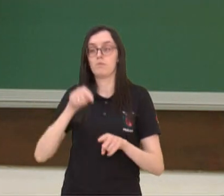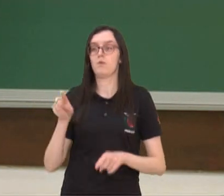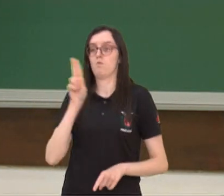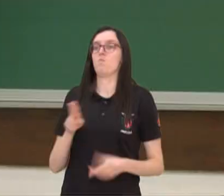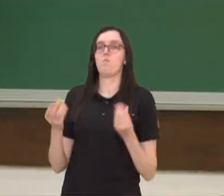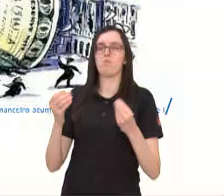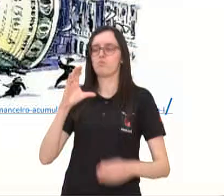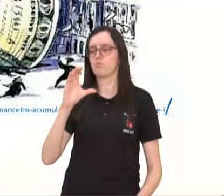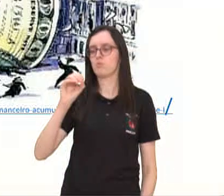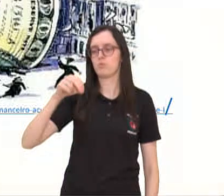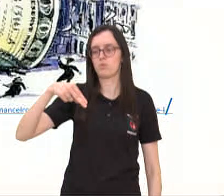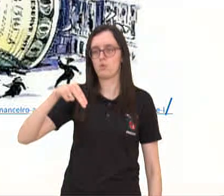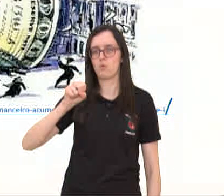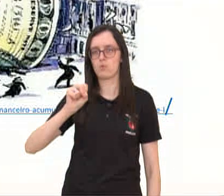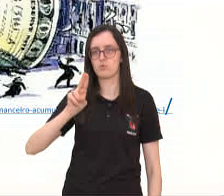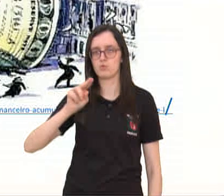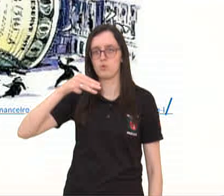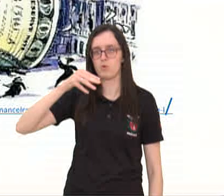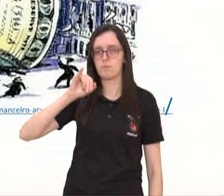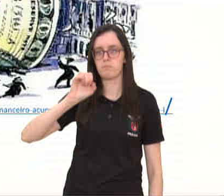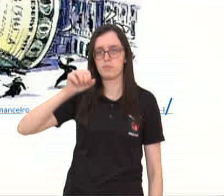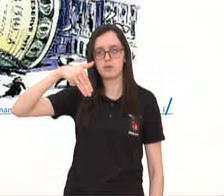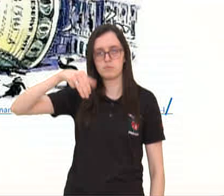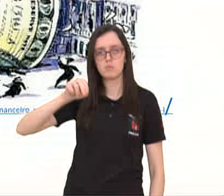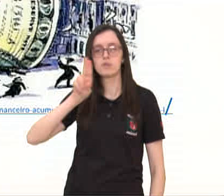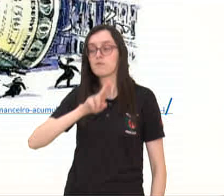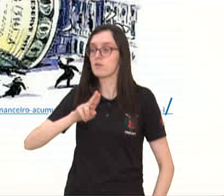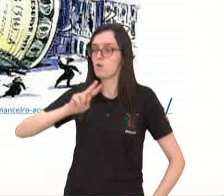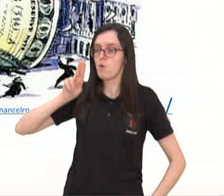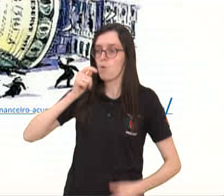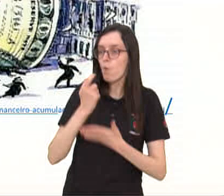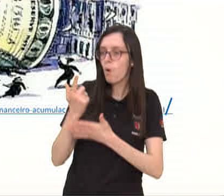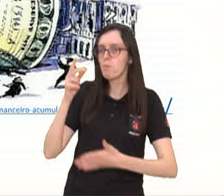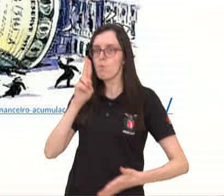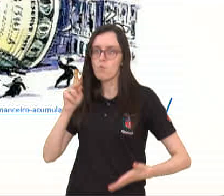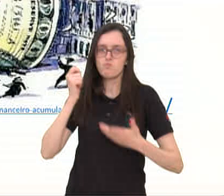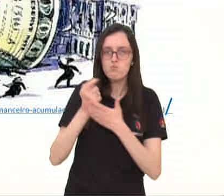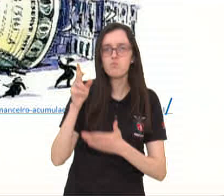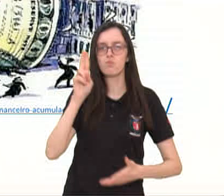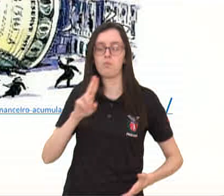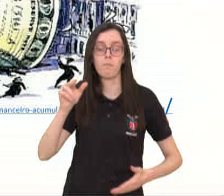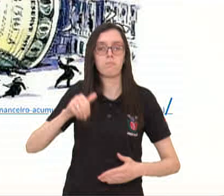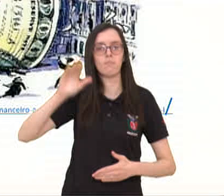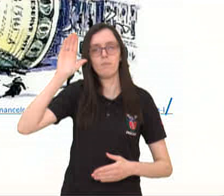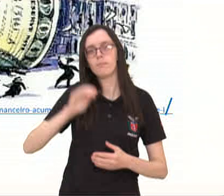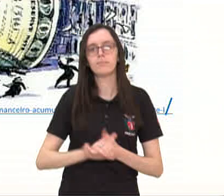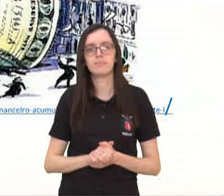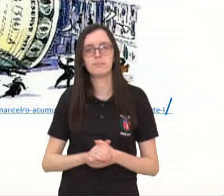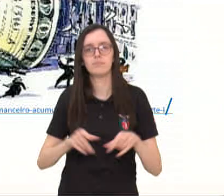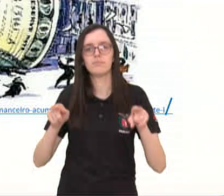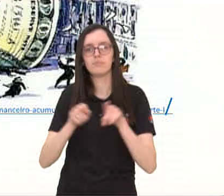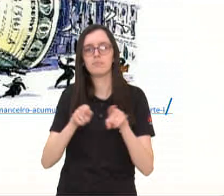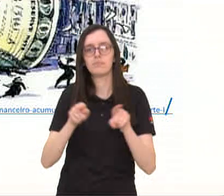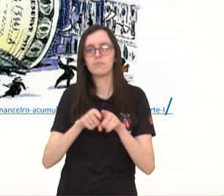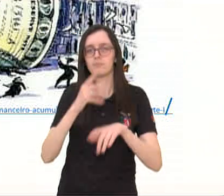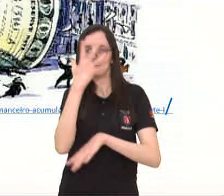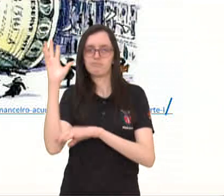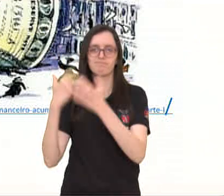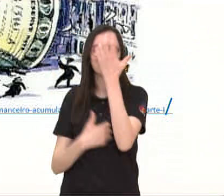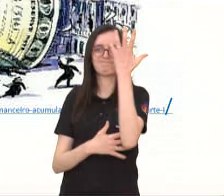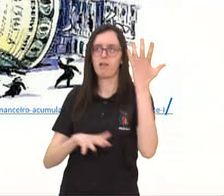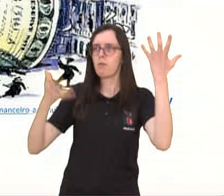si, né? Que aqui cada vez mais intensificado, a degradação